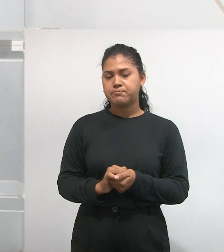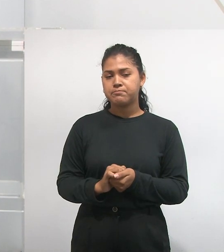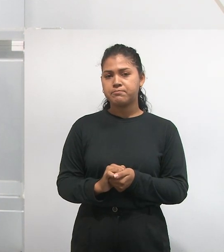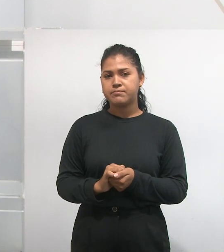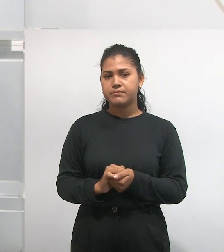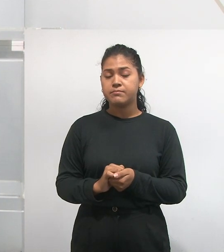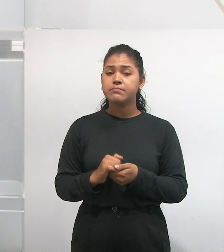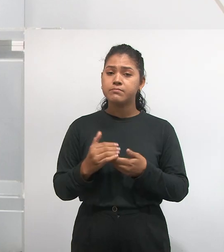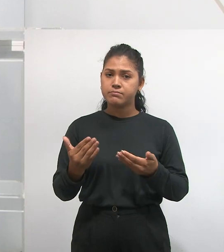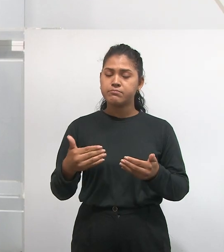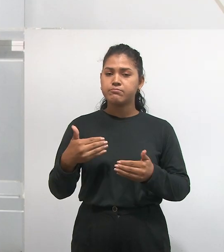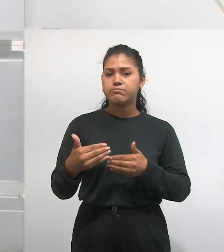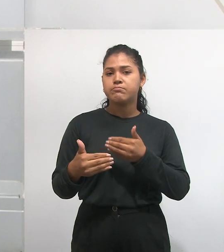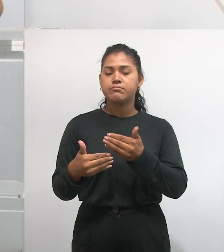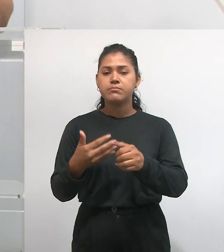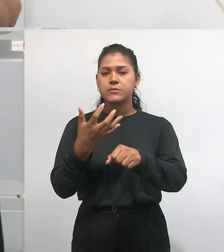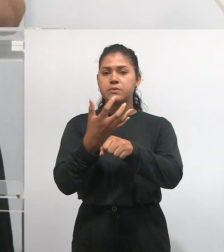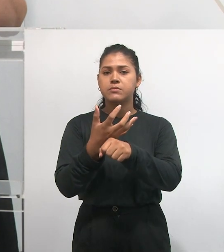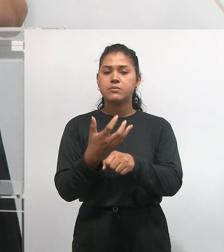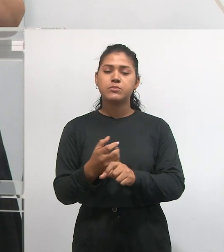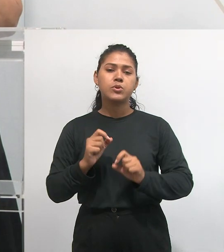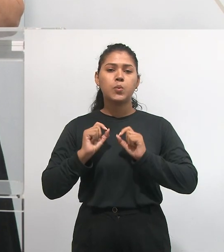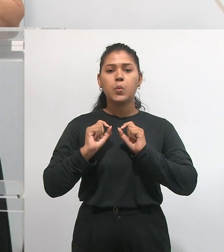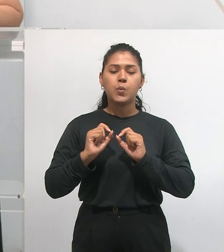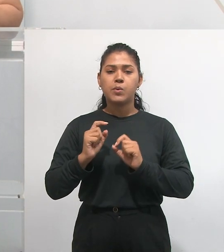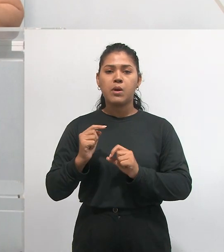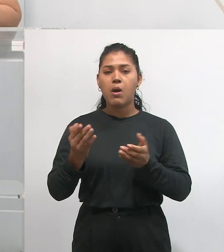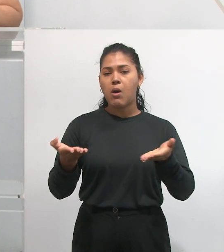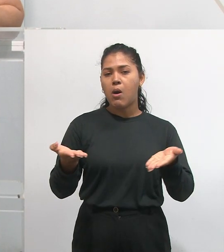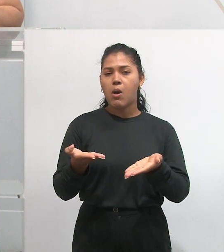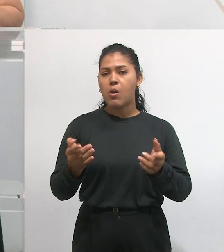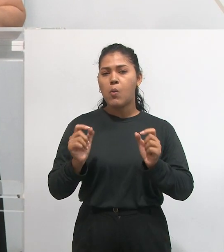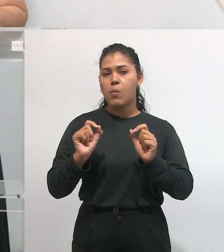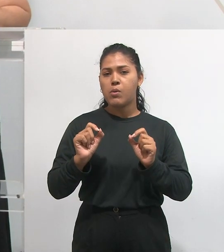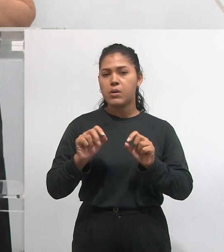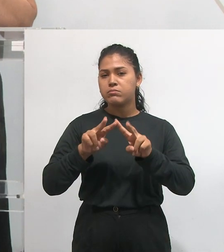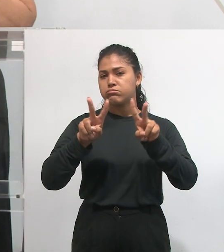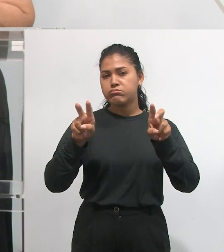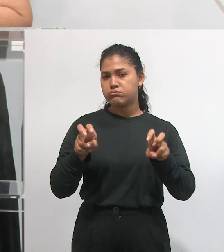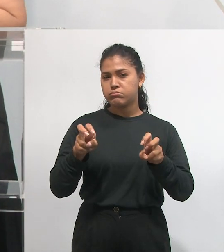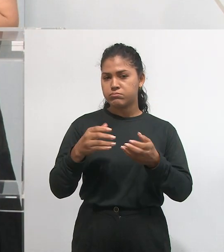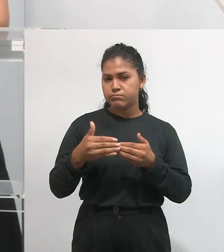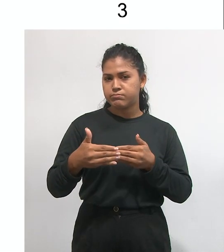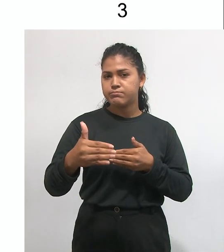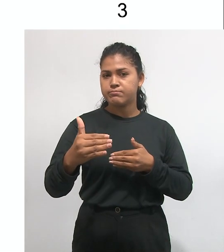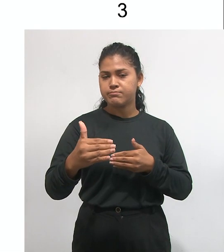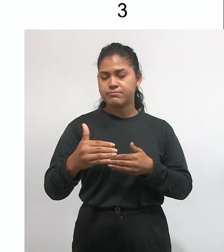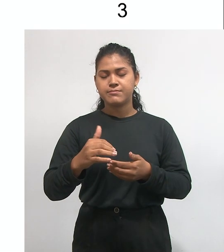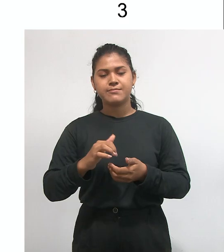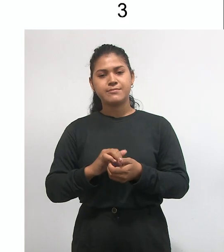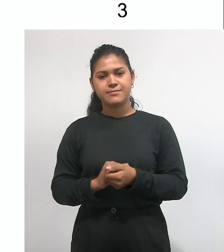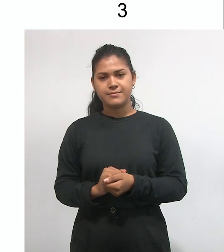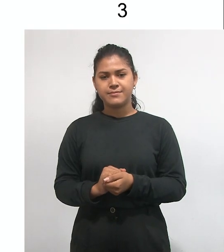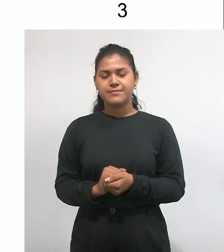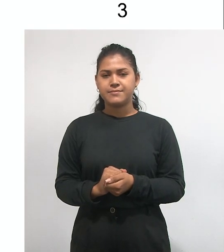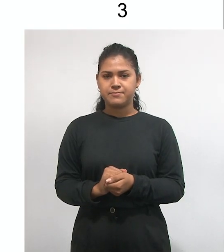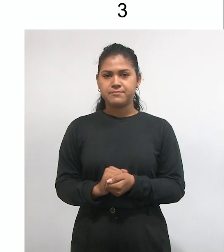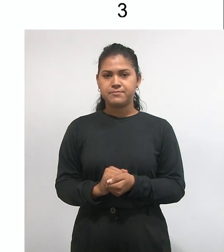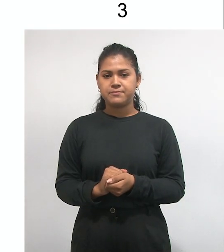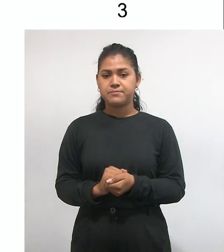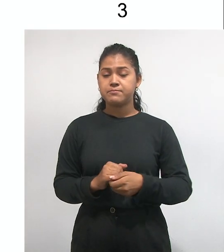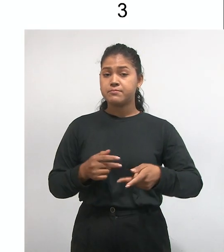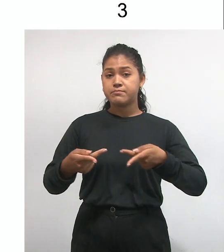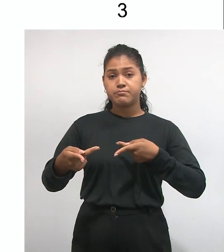esse tema, esse subtema, na verdade, nós vamos começar a falar um pouquinho sobre isso. Vamos lá. O